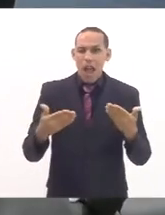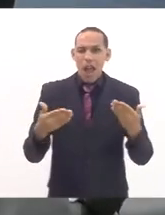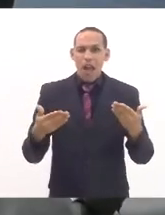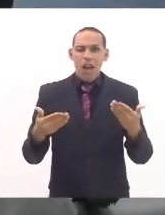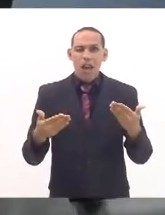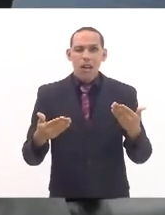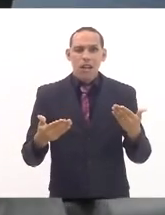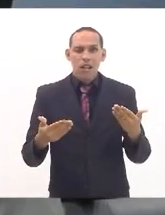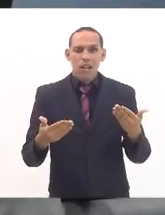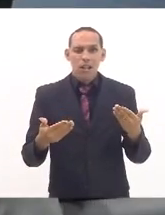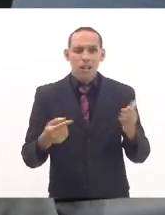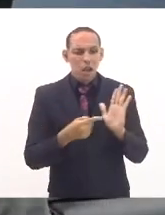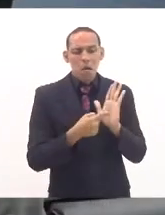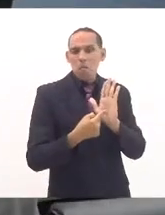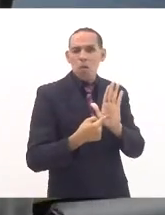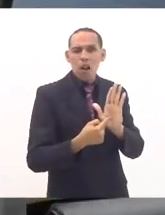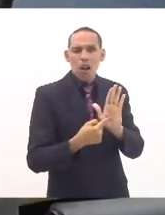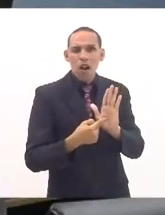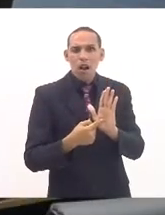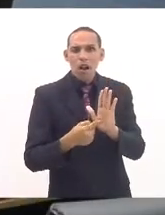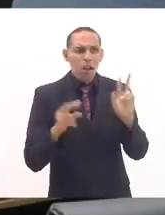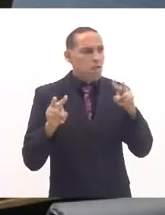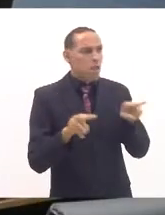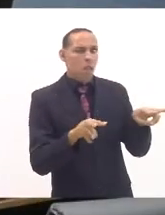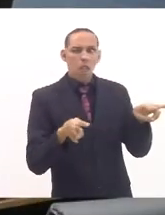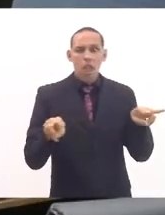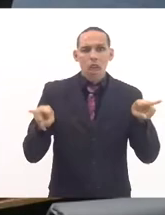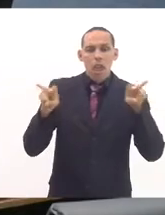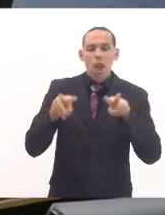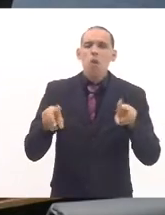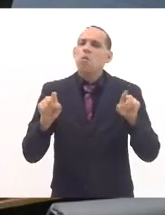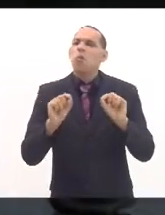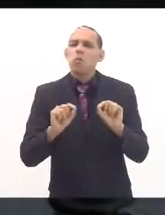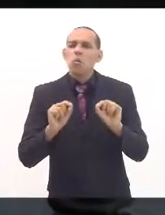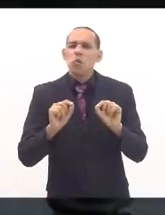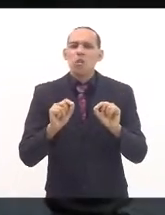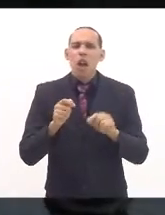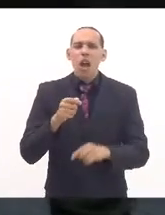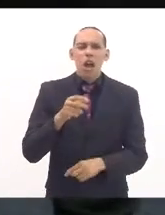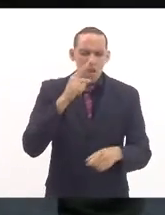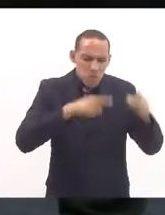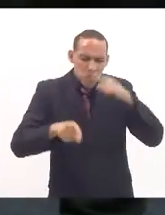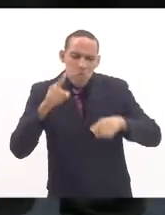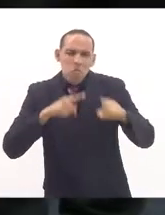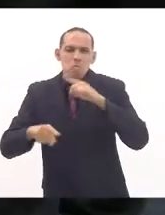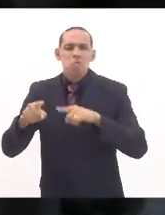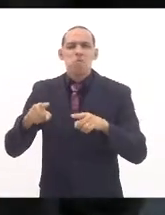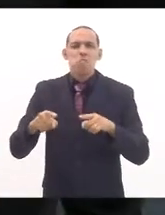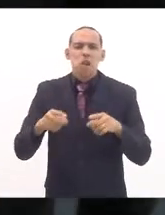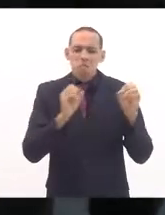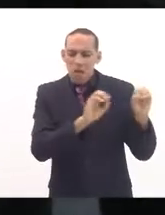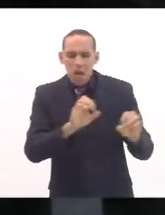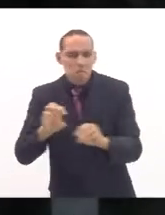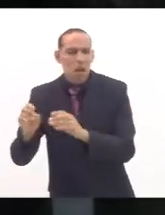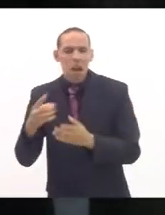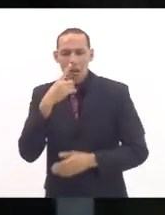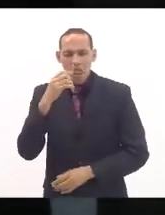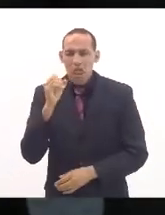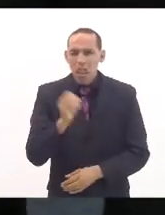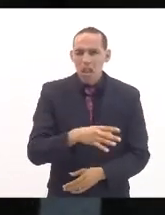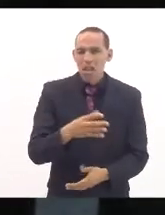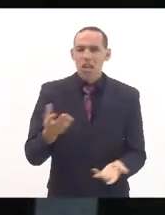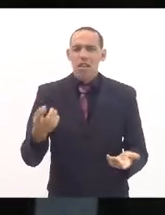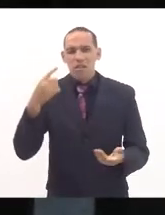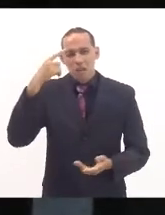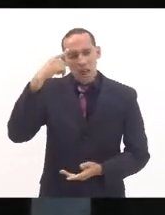pior, ideologia, a lixo ideológico, a doutrinação, e agora querem se preocupar com o que a criança está comendo na